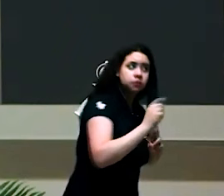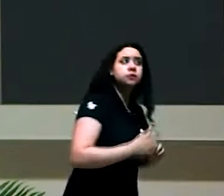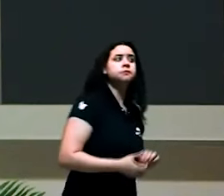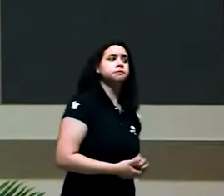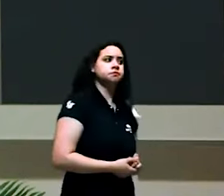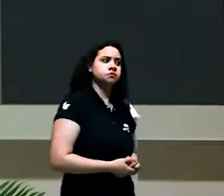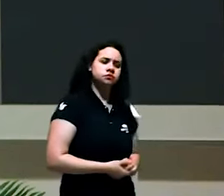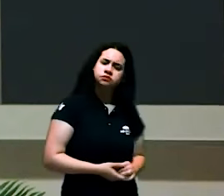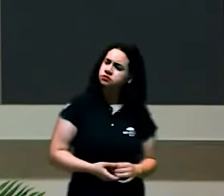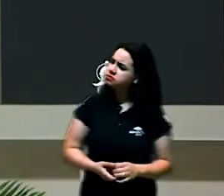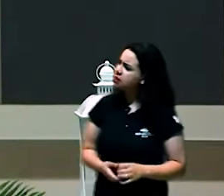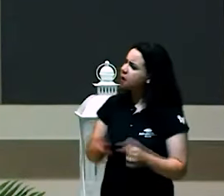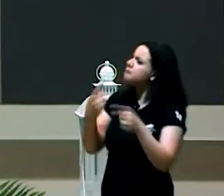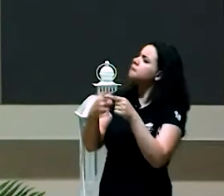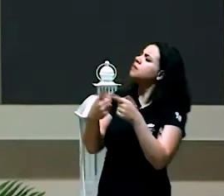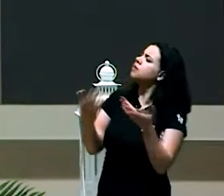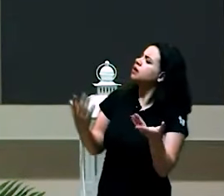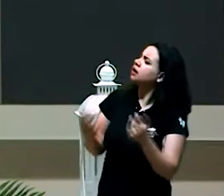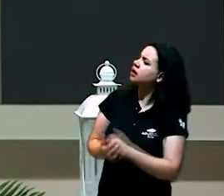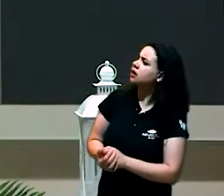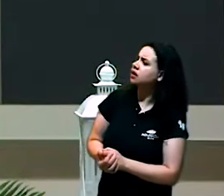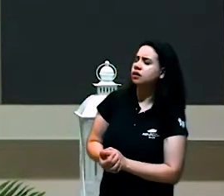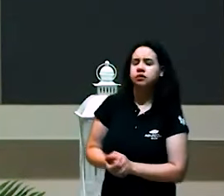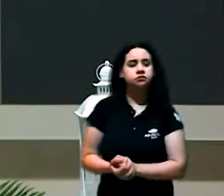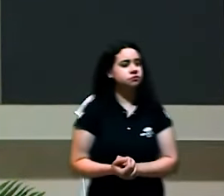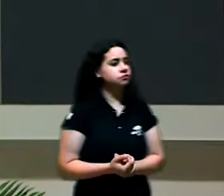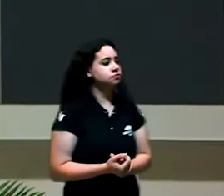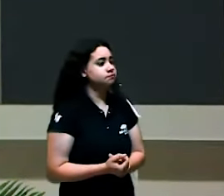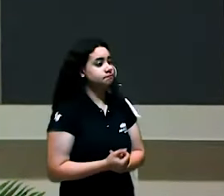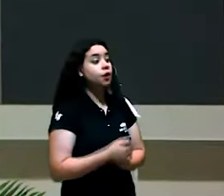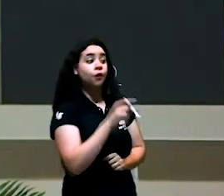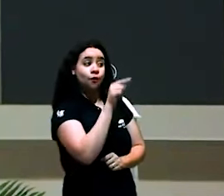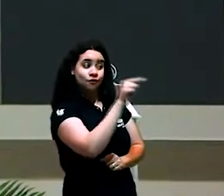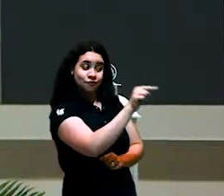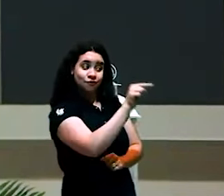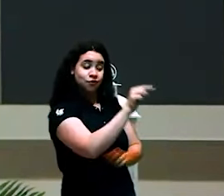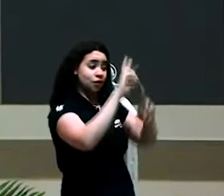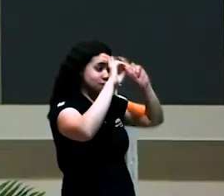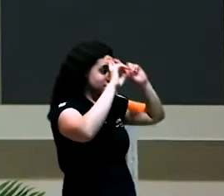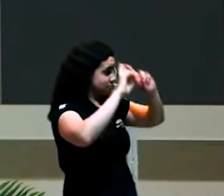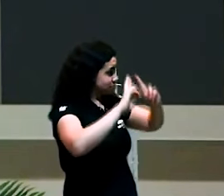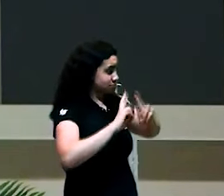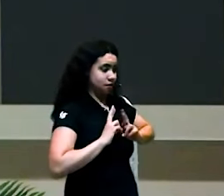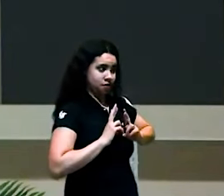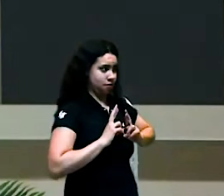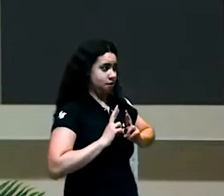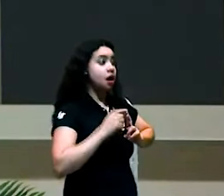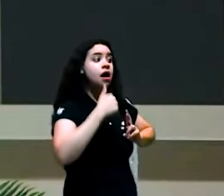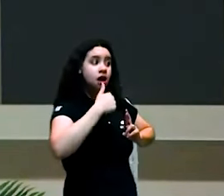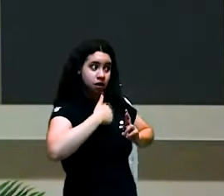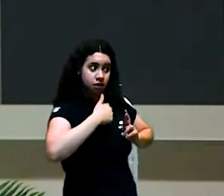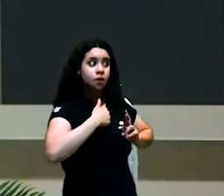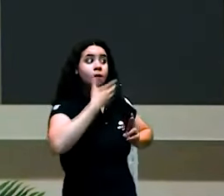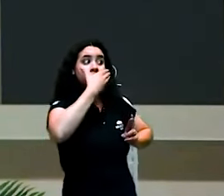E mi sono detto, pastor, por favor. Dico, no, è il suo marito. E teve con você das 9 da manhã e tô